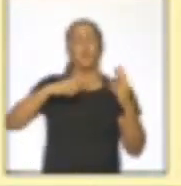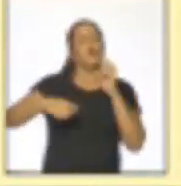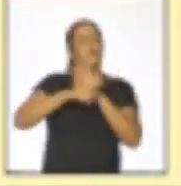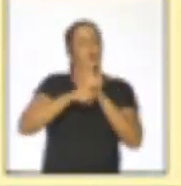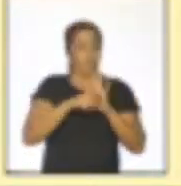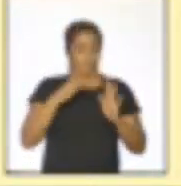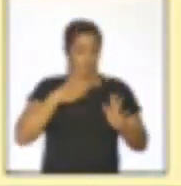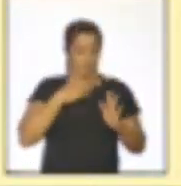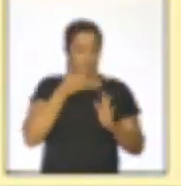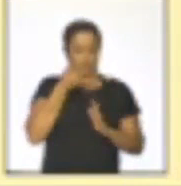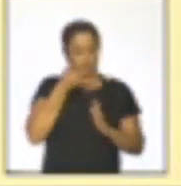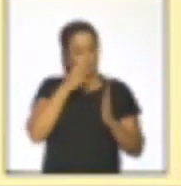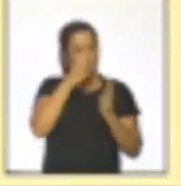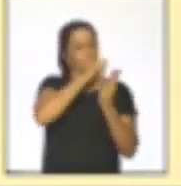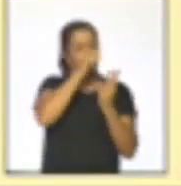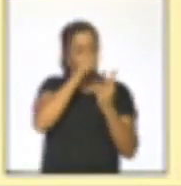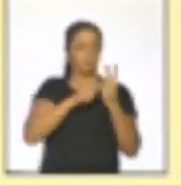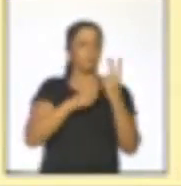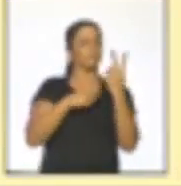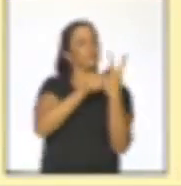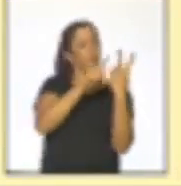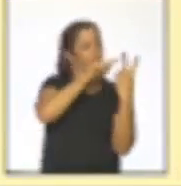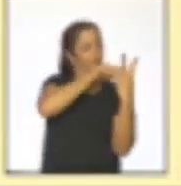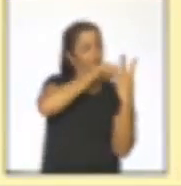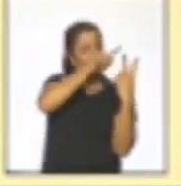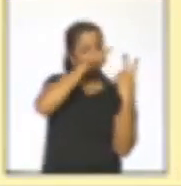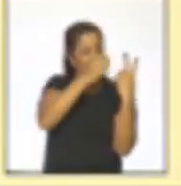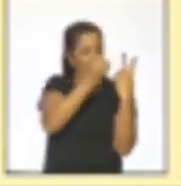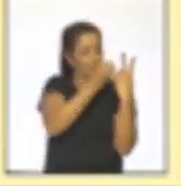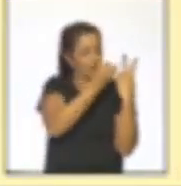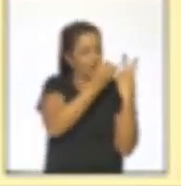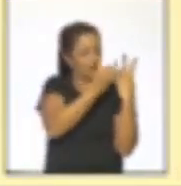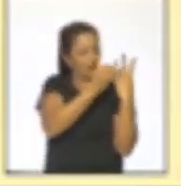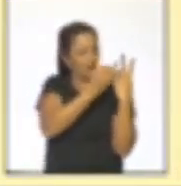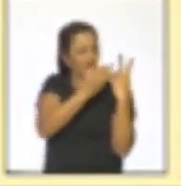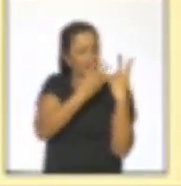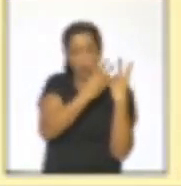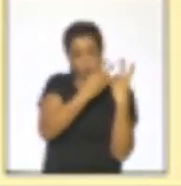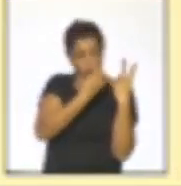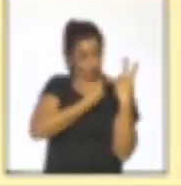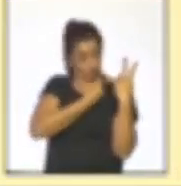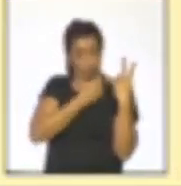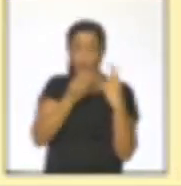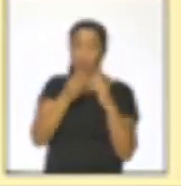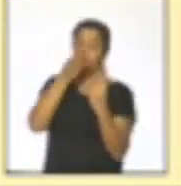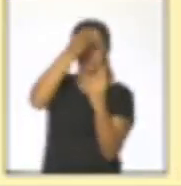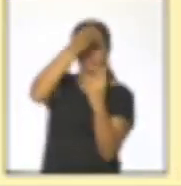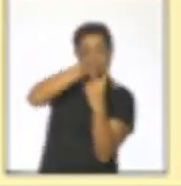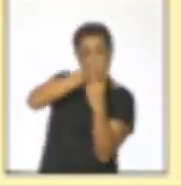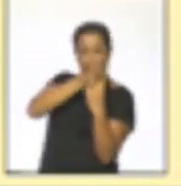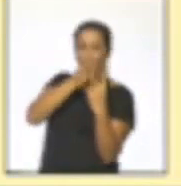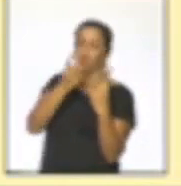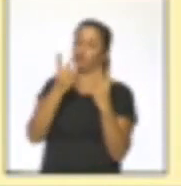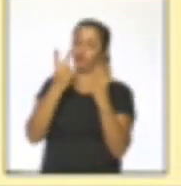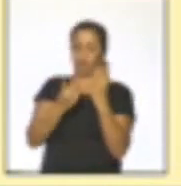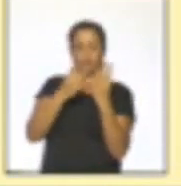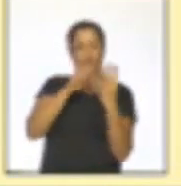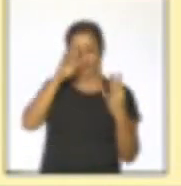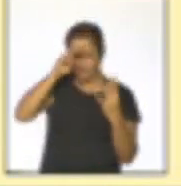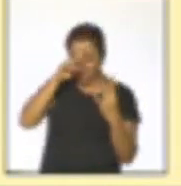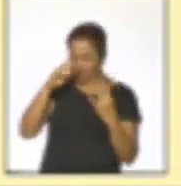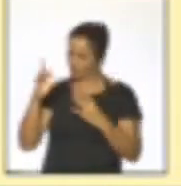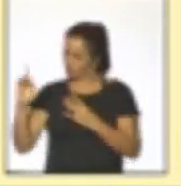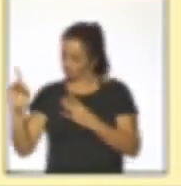minha canetinha, meu lápis, né? Lápis preto. Então, vou separar de 2 em 2, lembra?